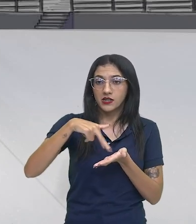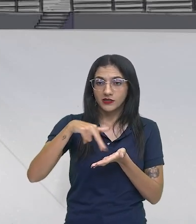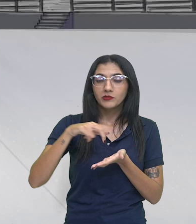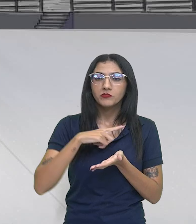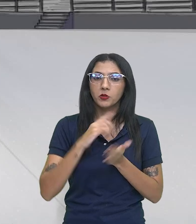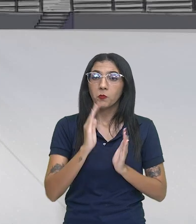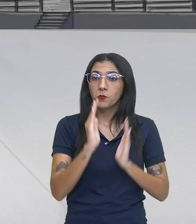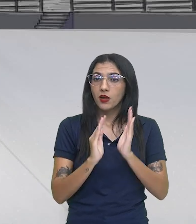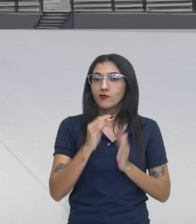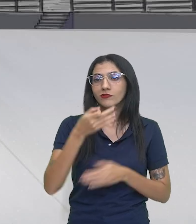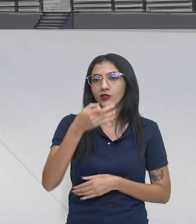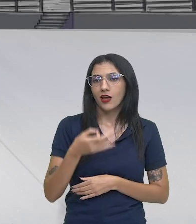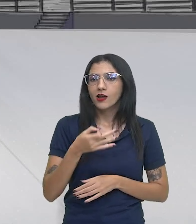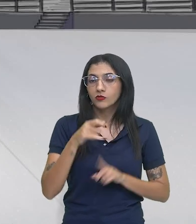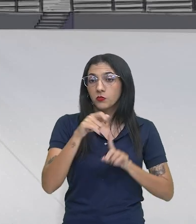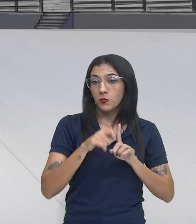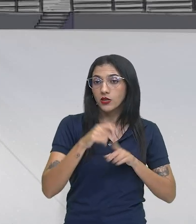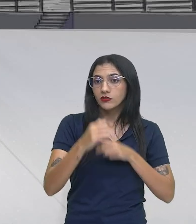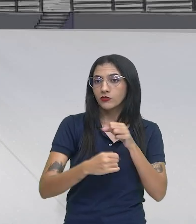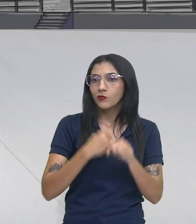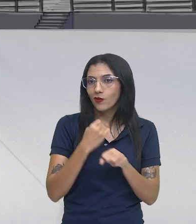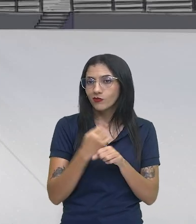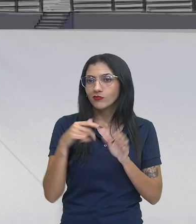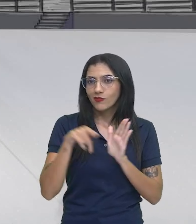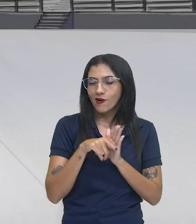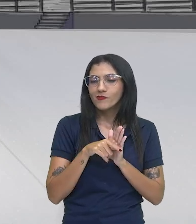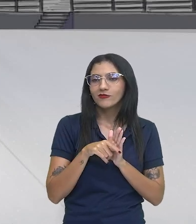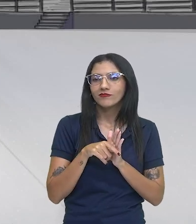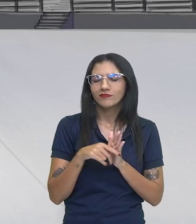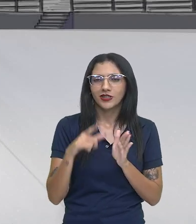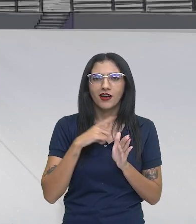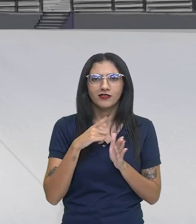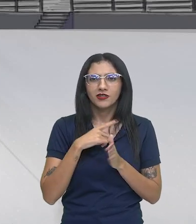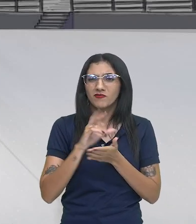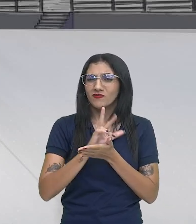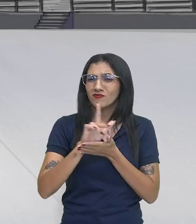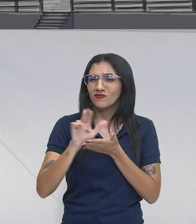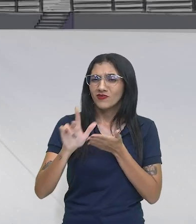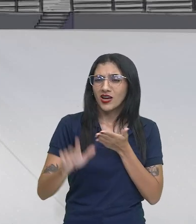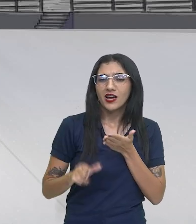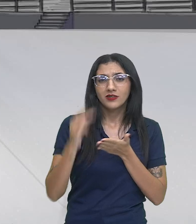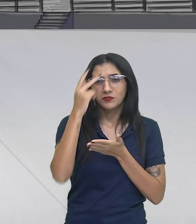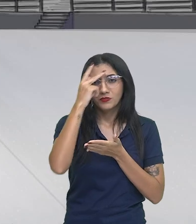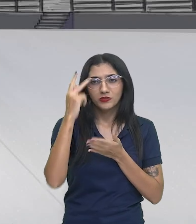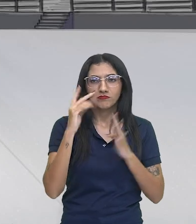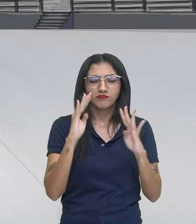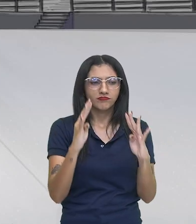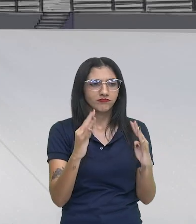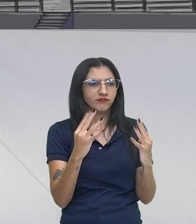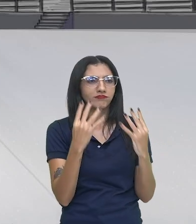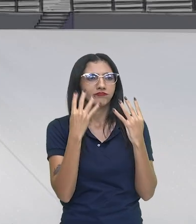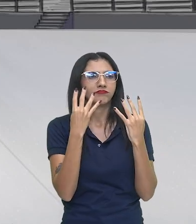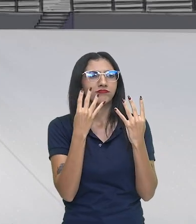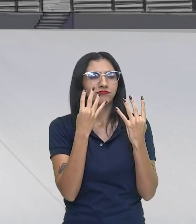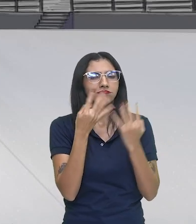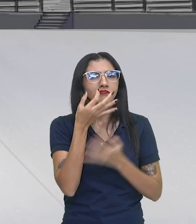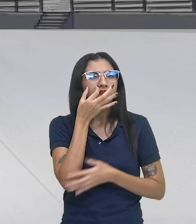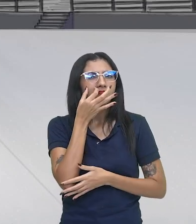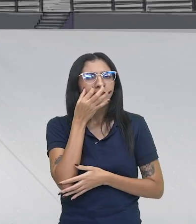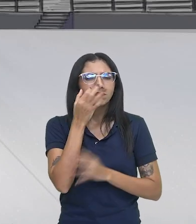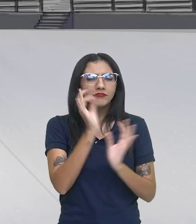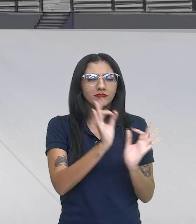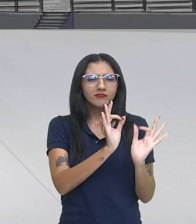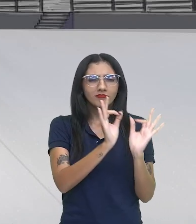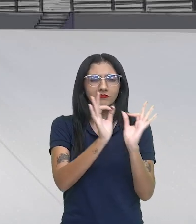do ano, né? Onde vai ali reunir diversas pessoas para assistir esse